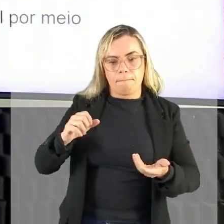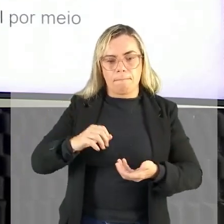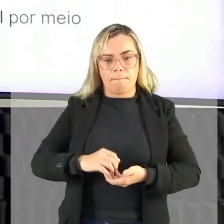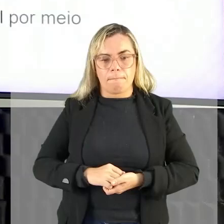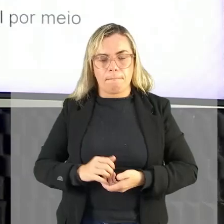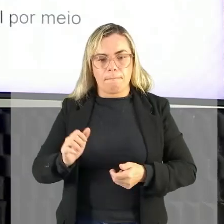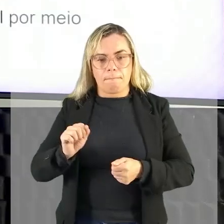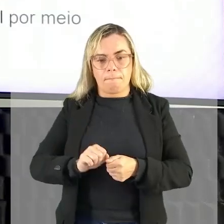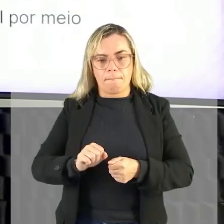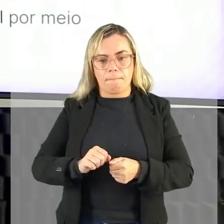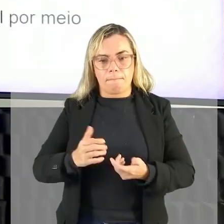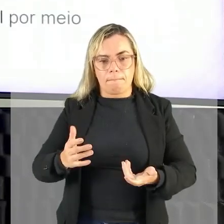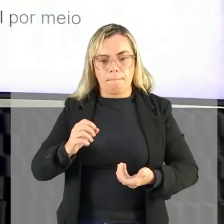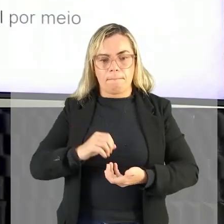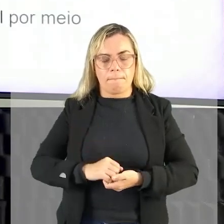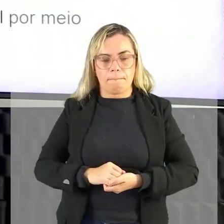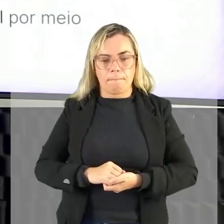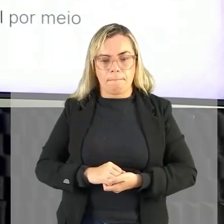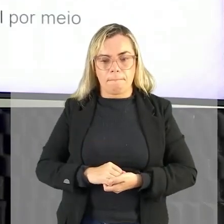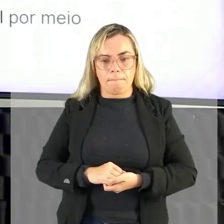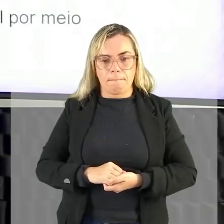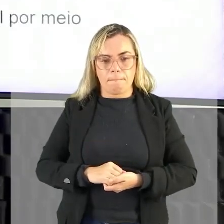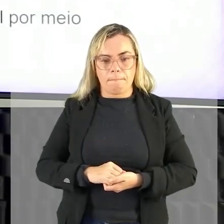O que eu faço?